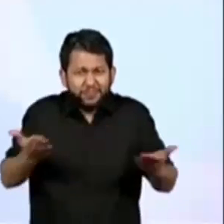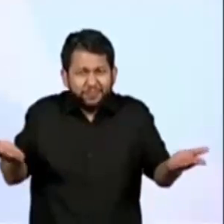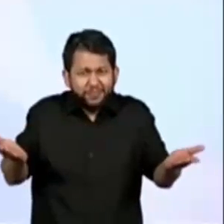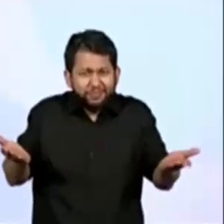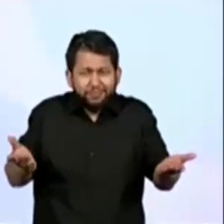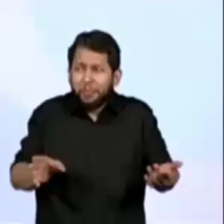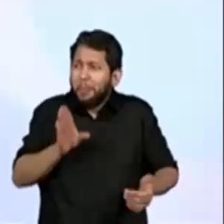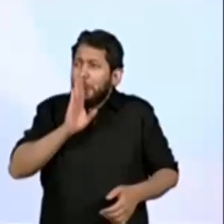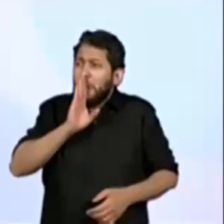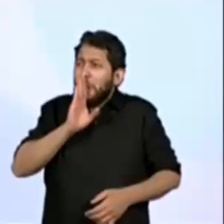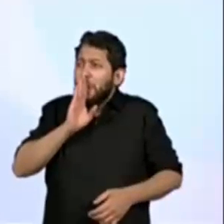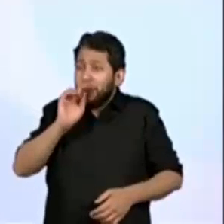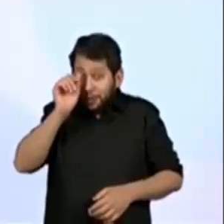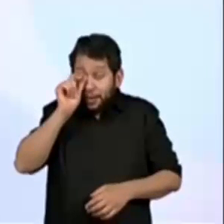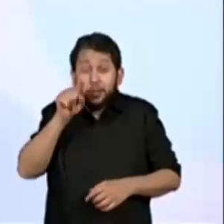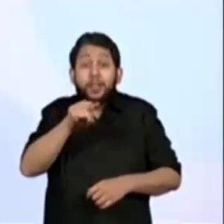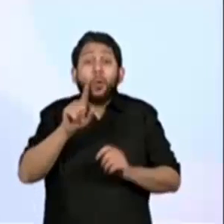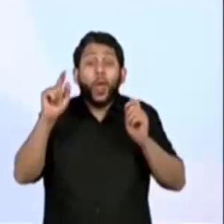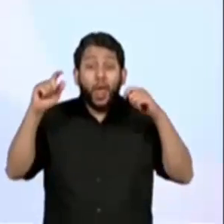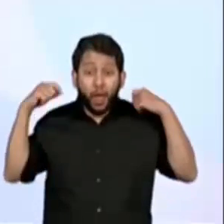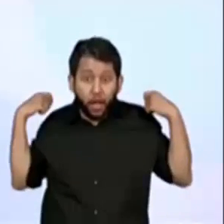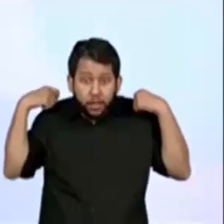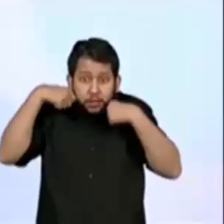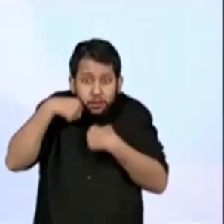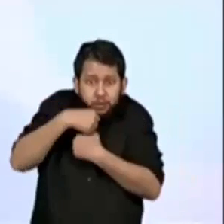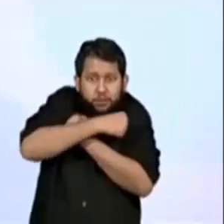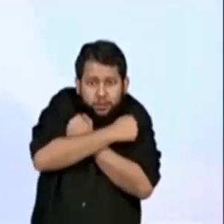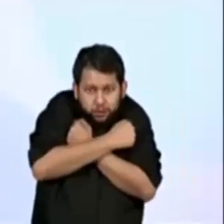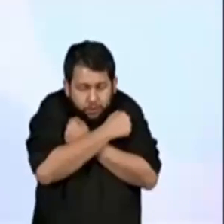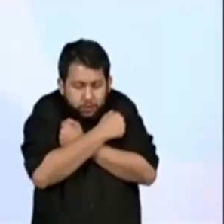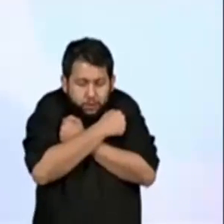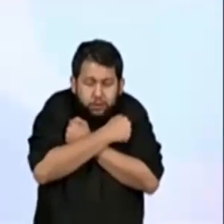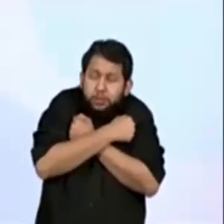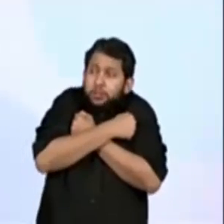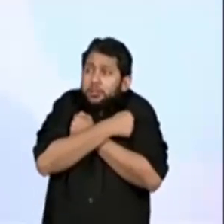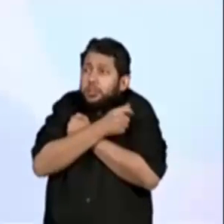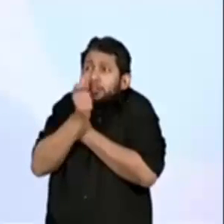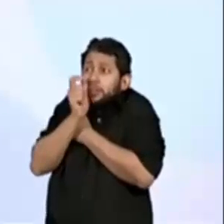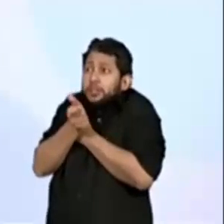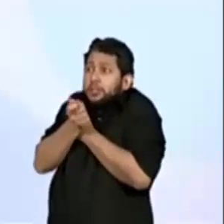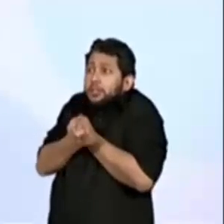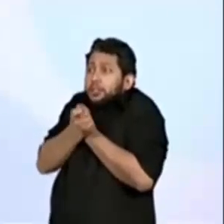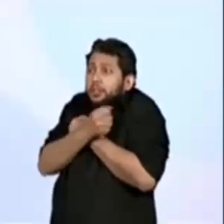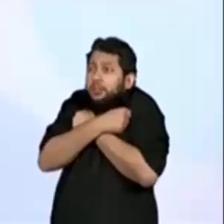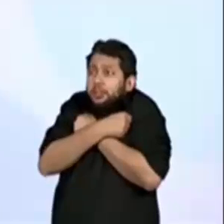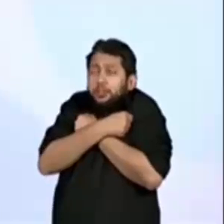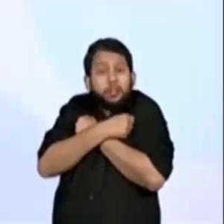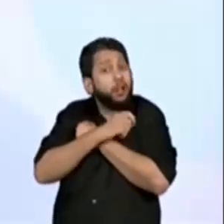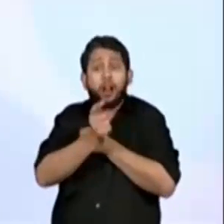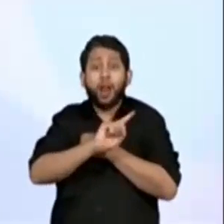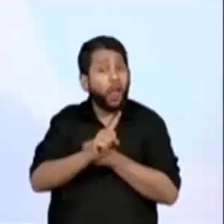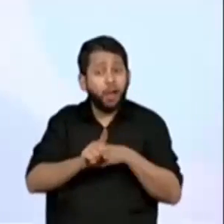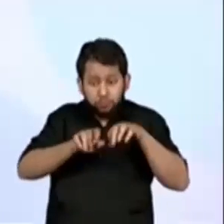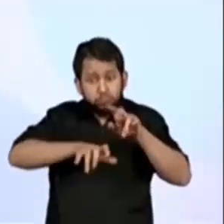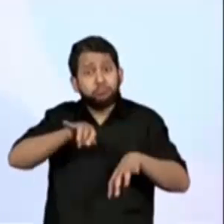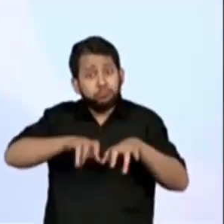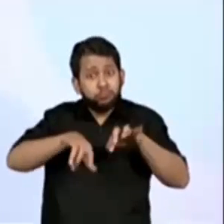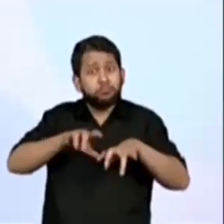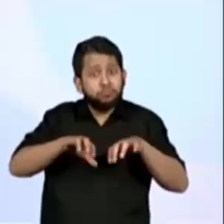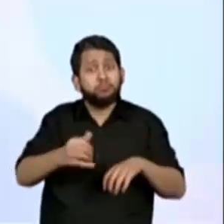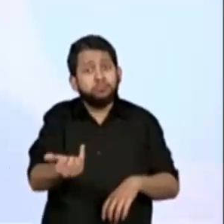tá participando aqui da aula, aí não dá porque eu não vou fazer a aula sozinha, né? Eu preciso de